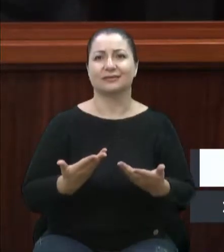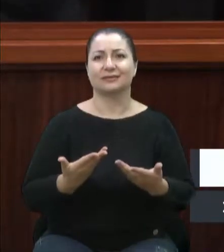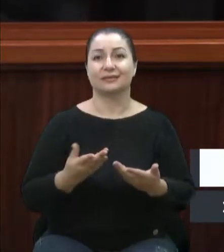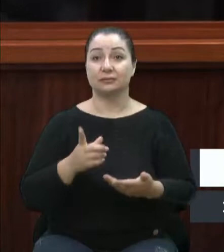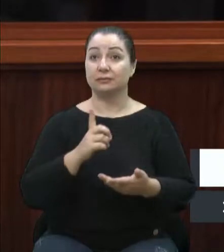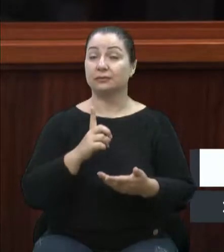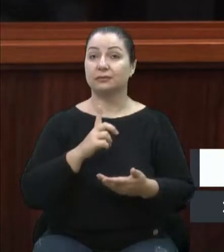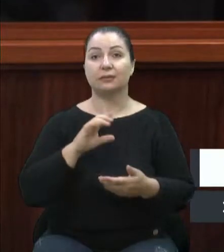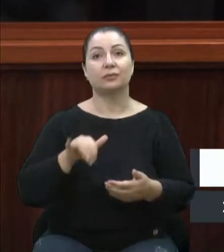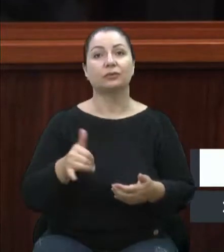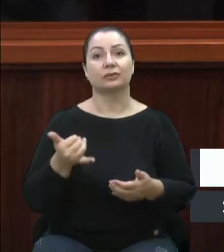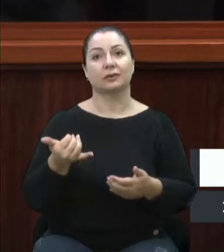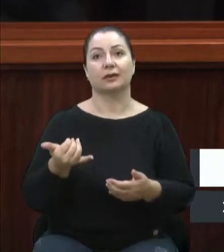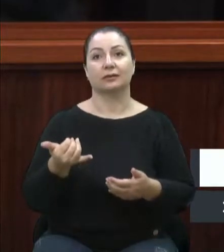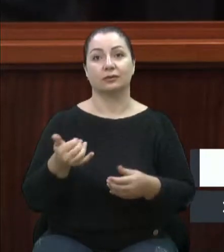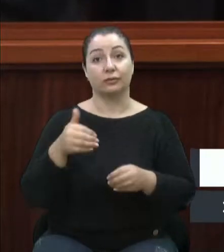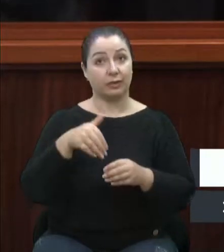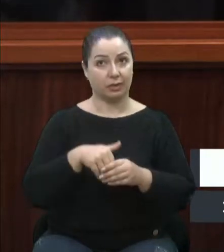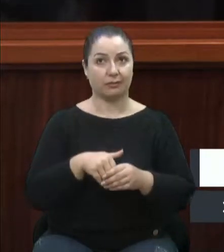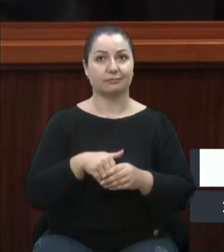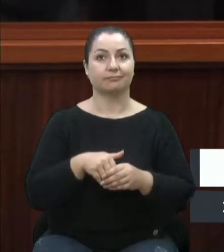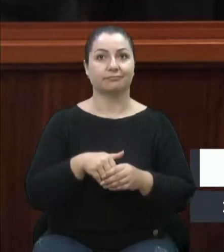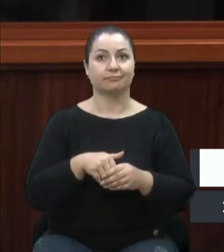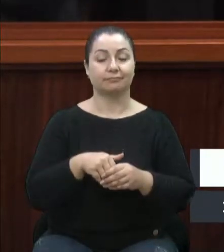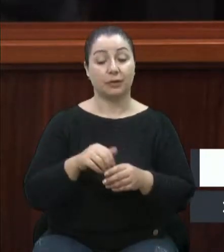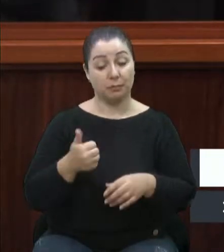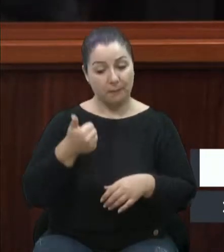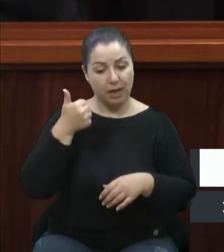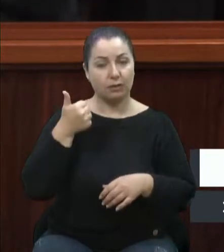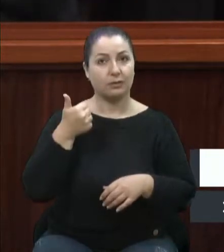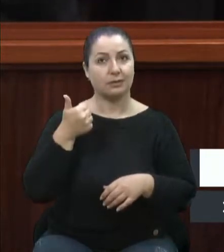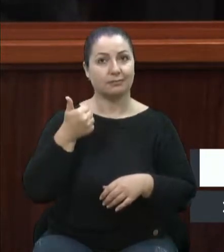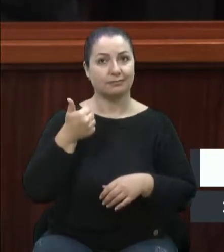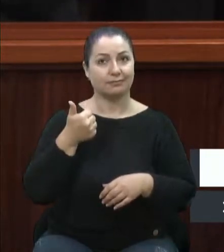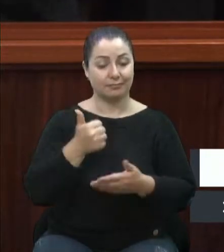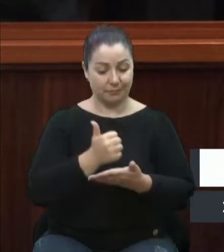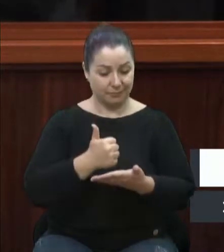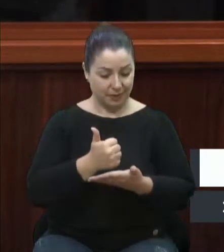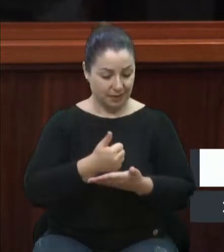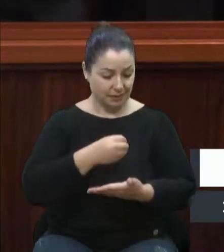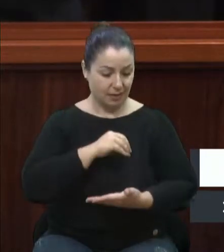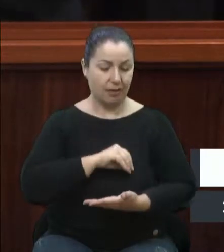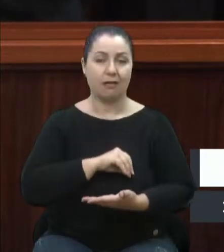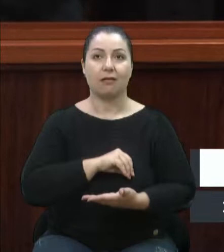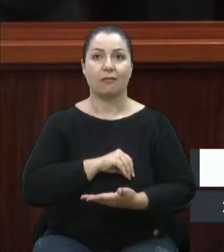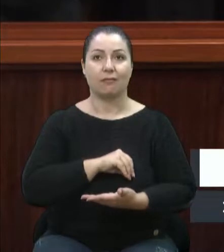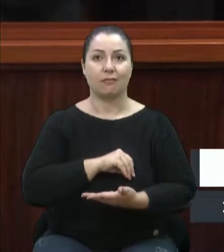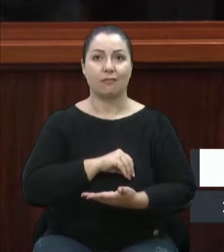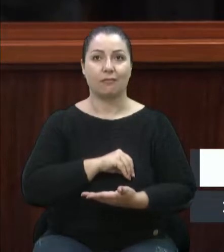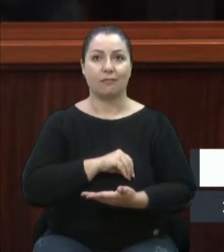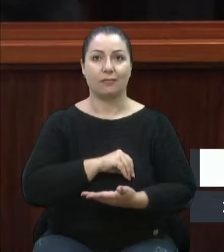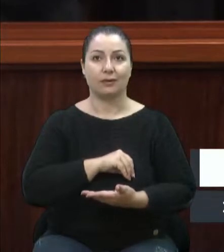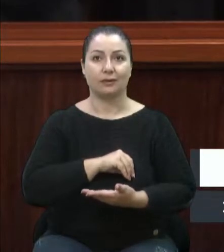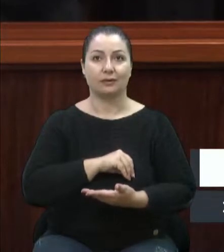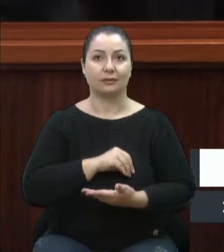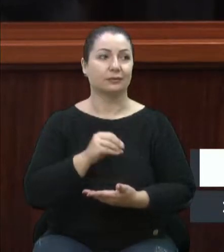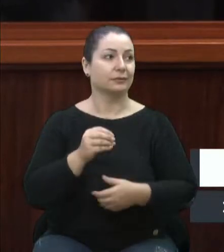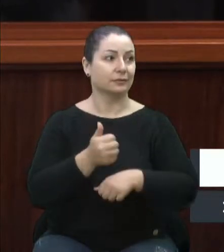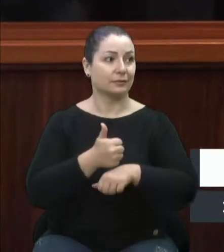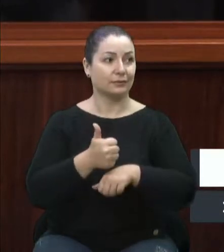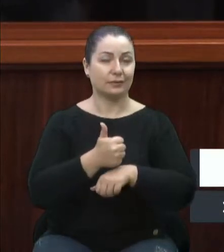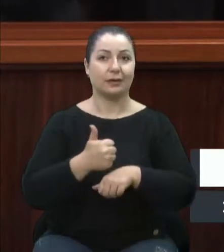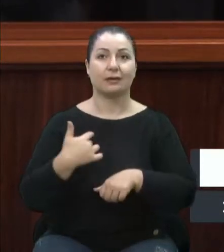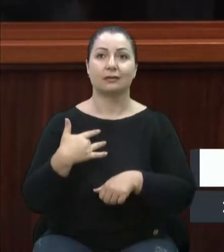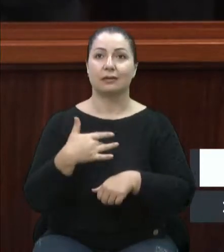a oportunidade de votar uma melhoria no piso salarial dos agentes comunitários e de